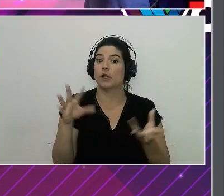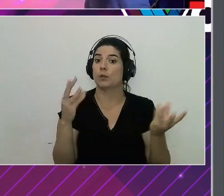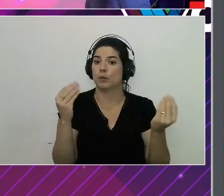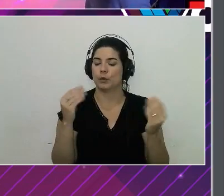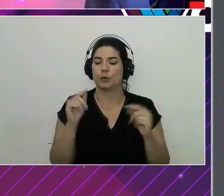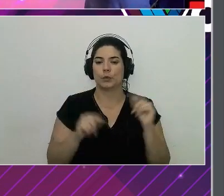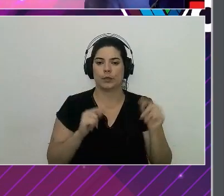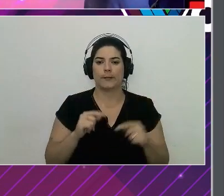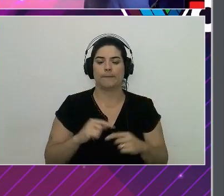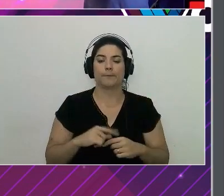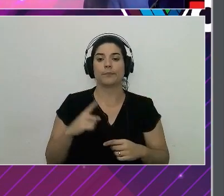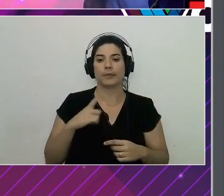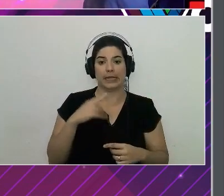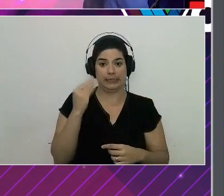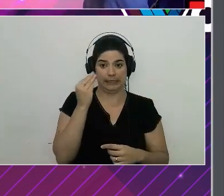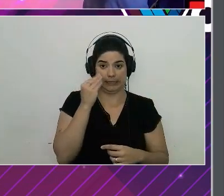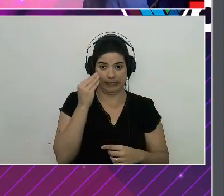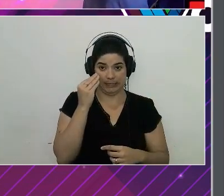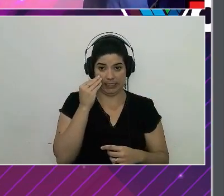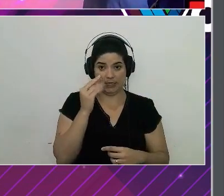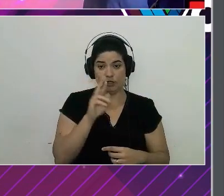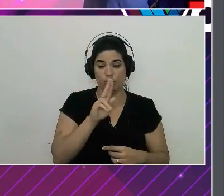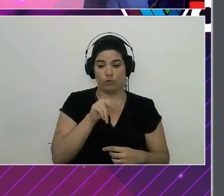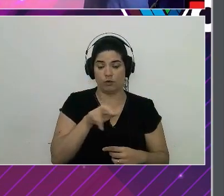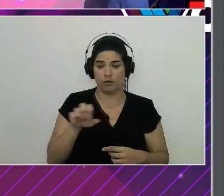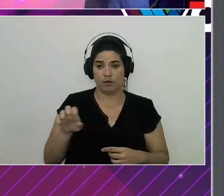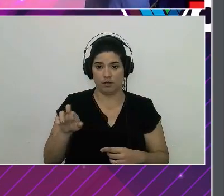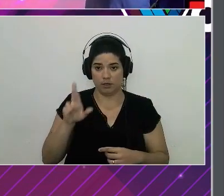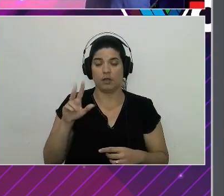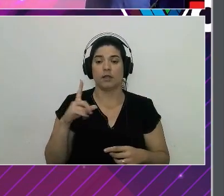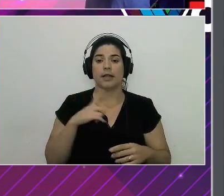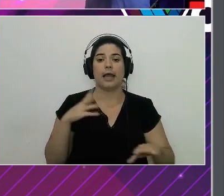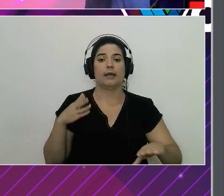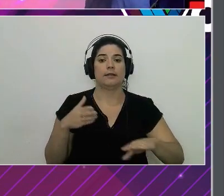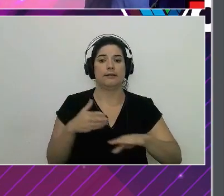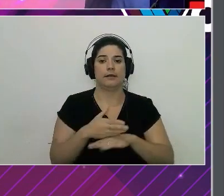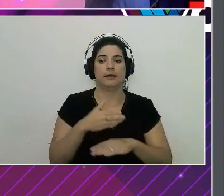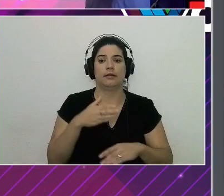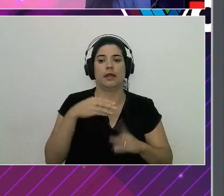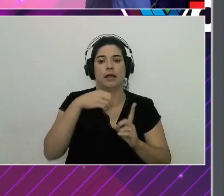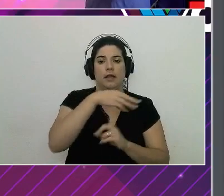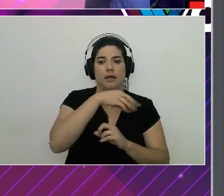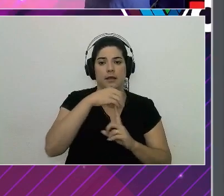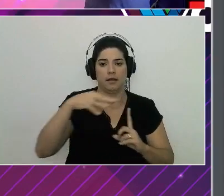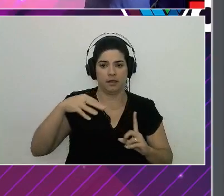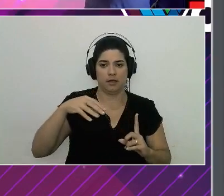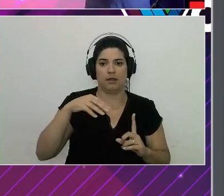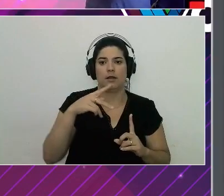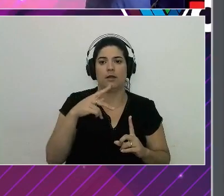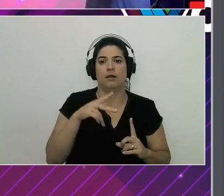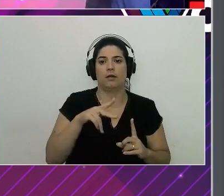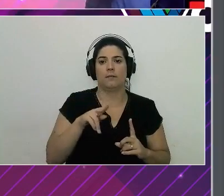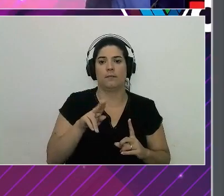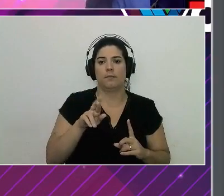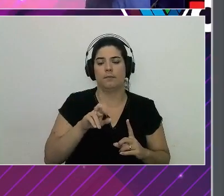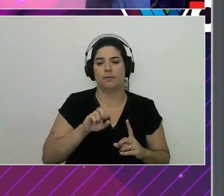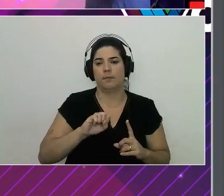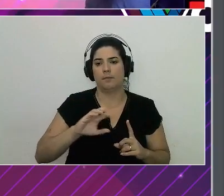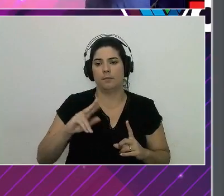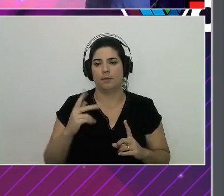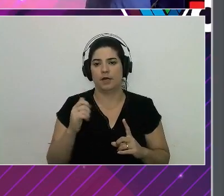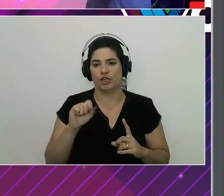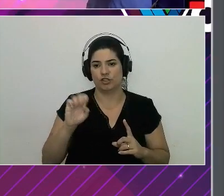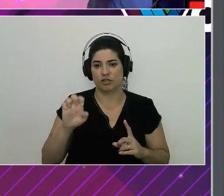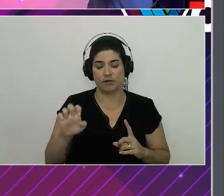test runner ele tem um acesso à Purchase API e toda vez que ela fazer uma requisição, ela vai acessar a Purchase API e ver se está tudo